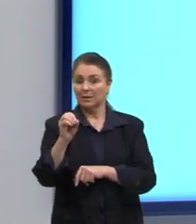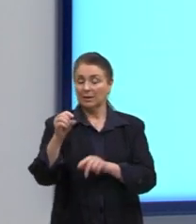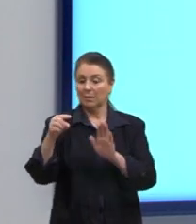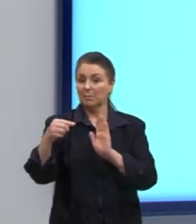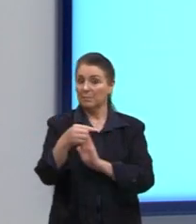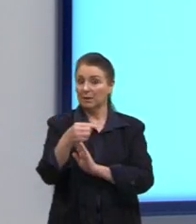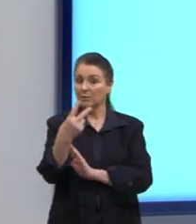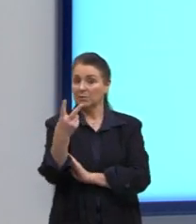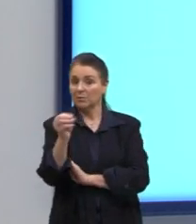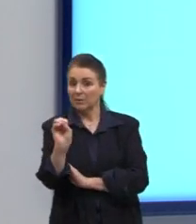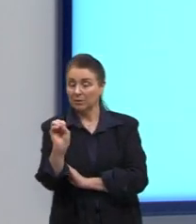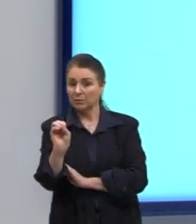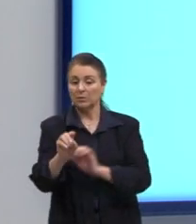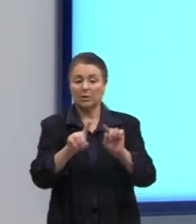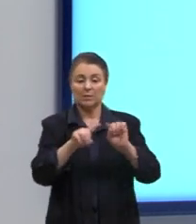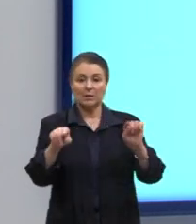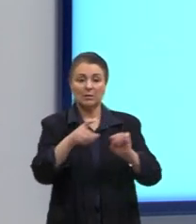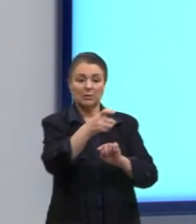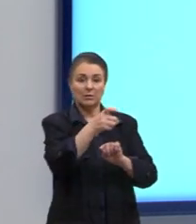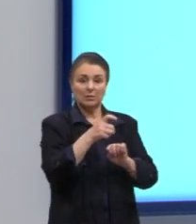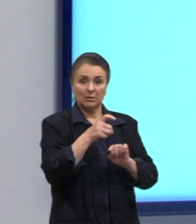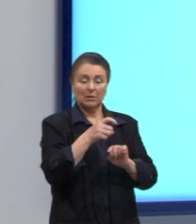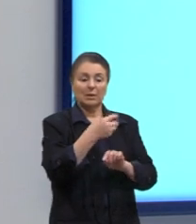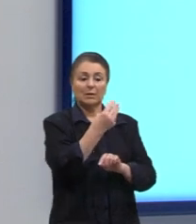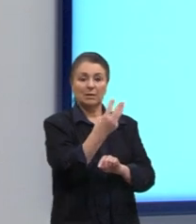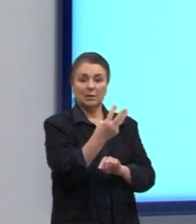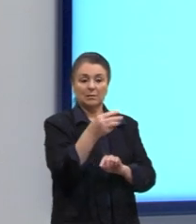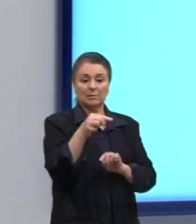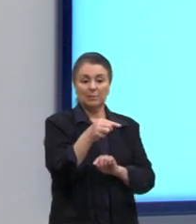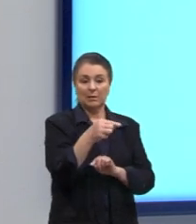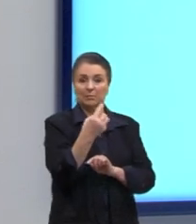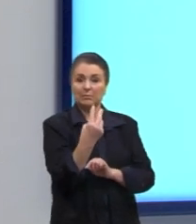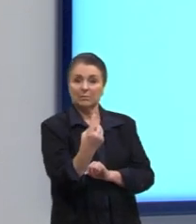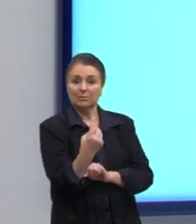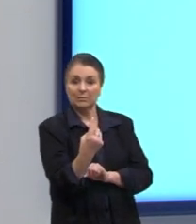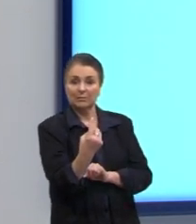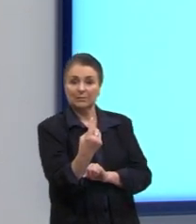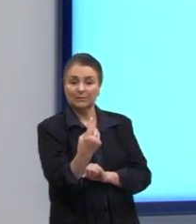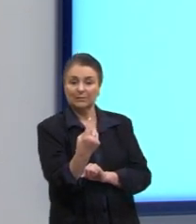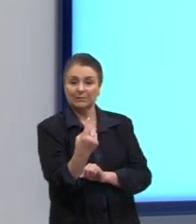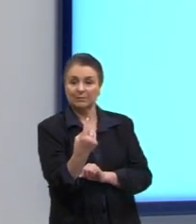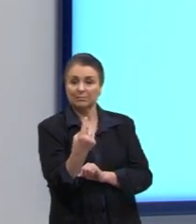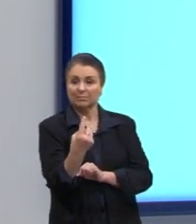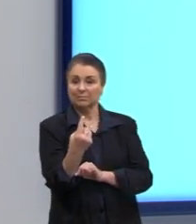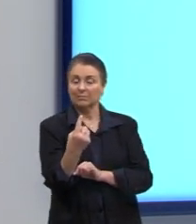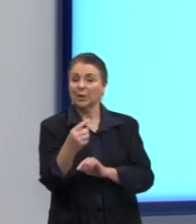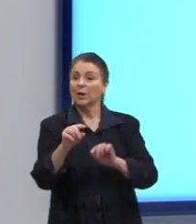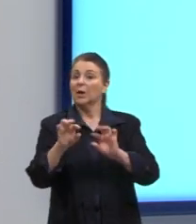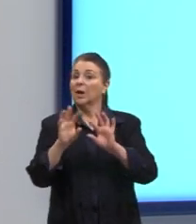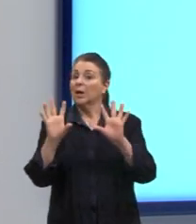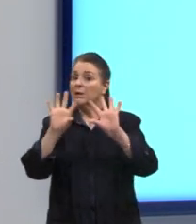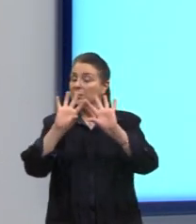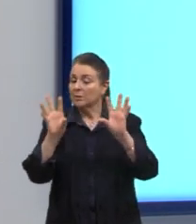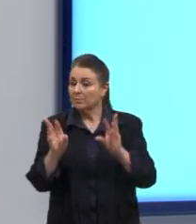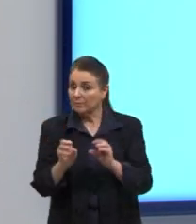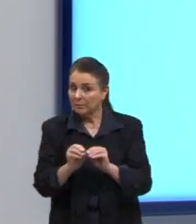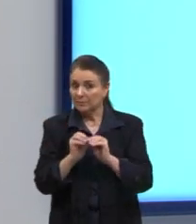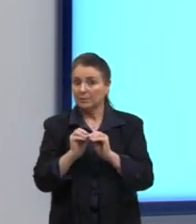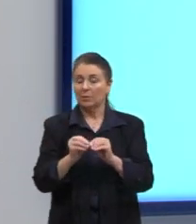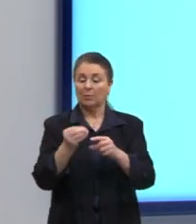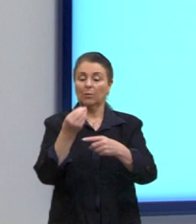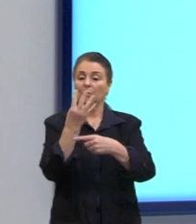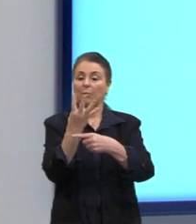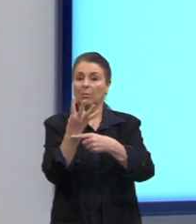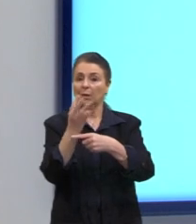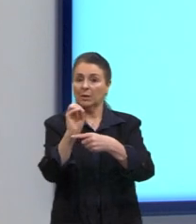e a variação do X que seria o 3 - 1 simplificando nós teríamos 40 sobre dois